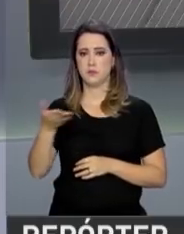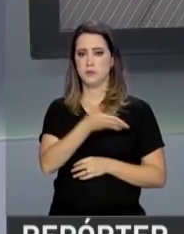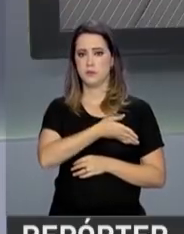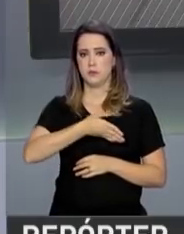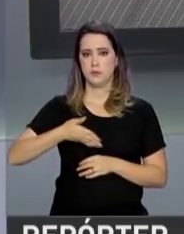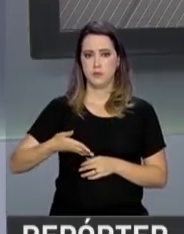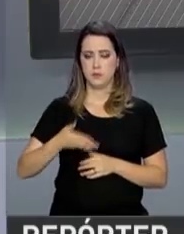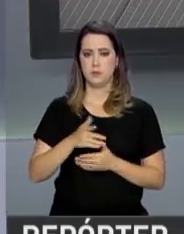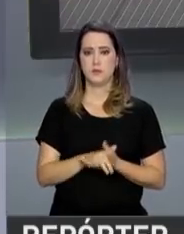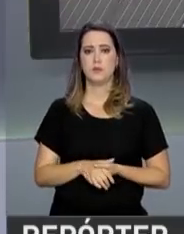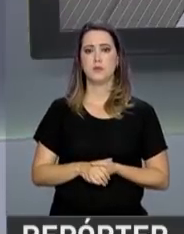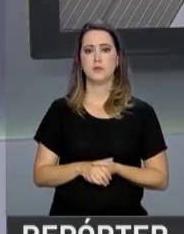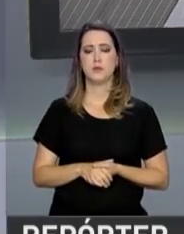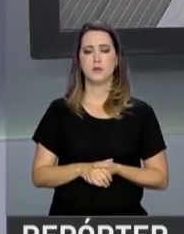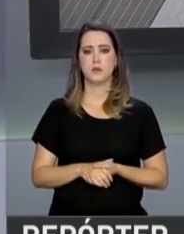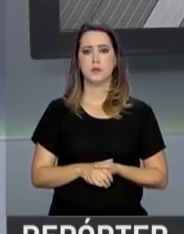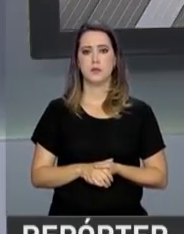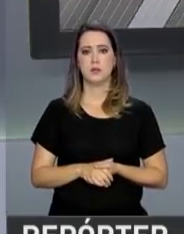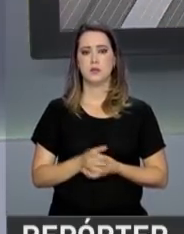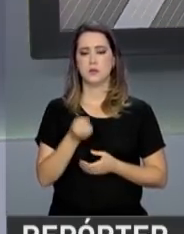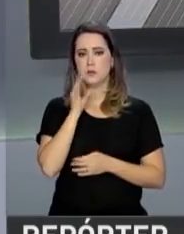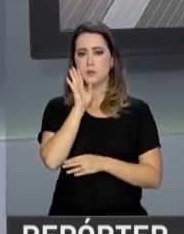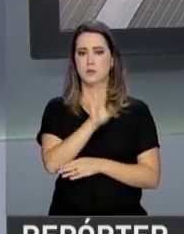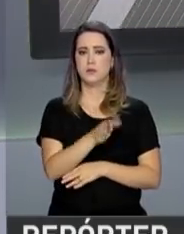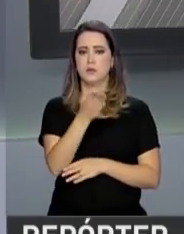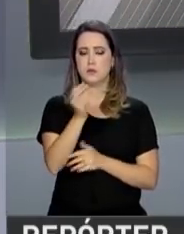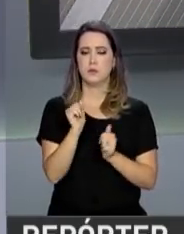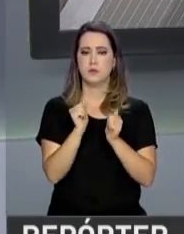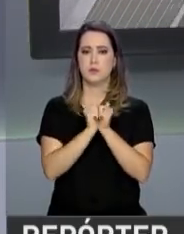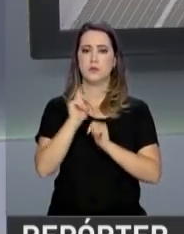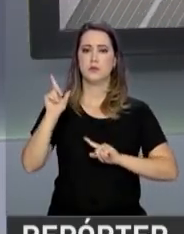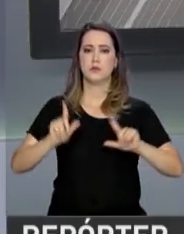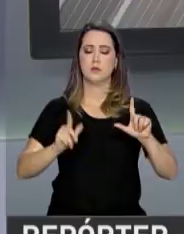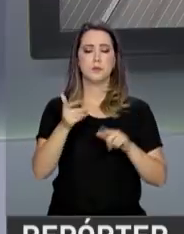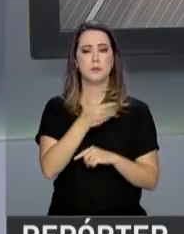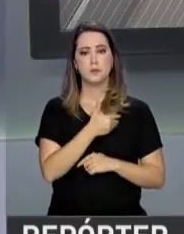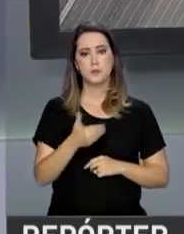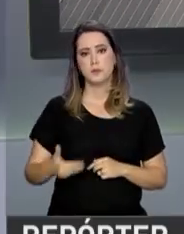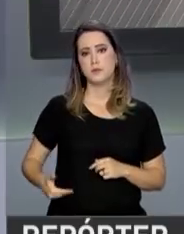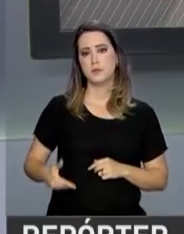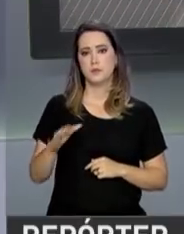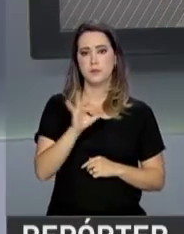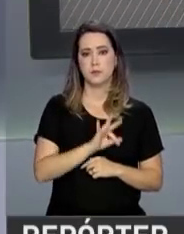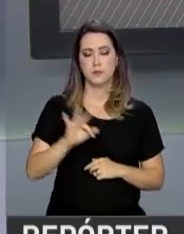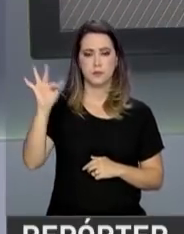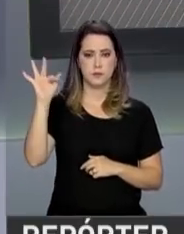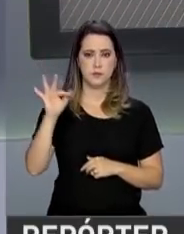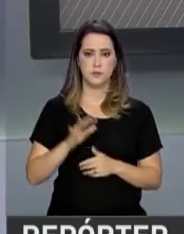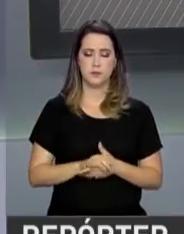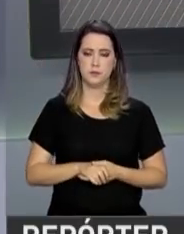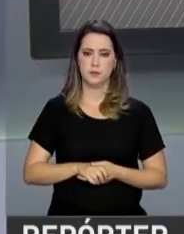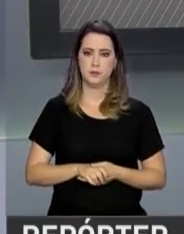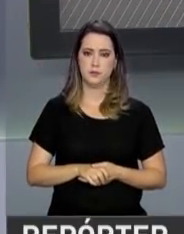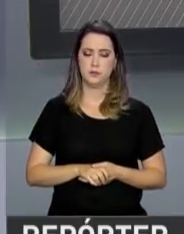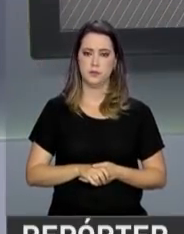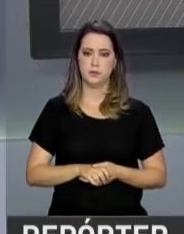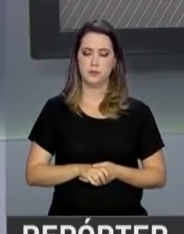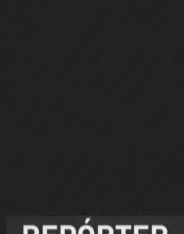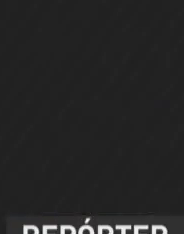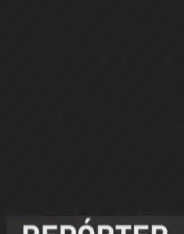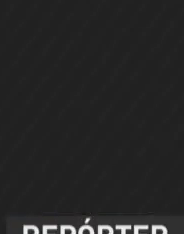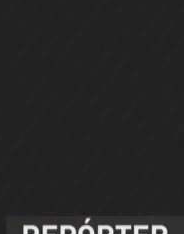está na página da nbr na internet uma boa tarde pra você continue com a gente aqui na nbr a tv do governo federal